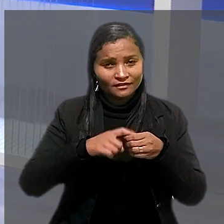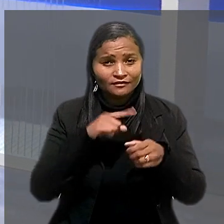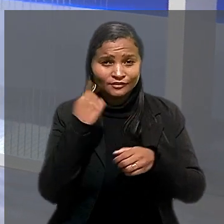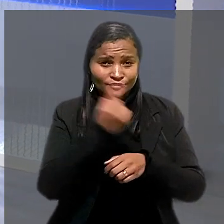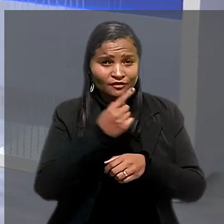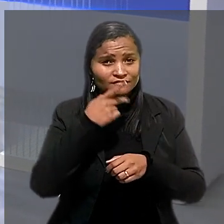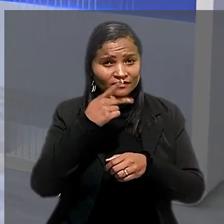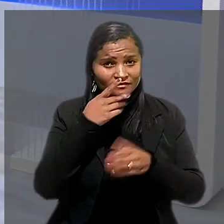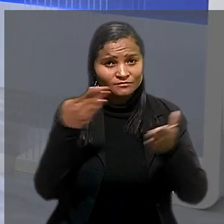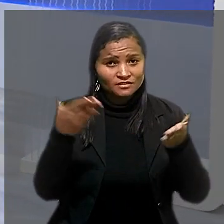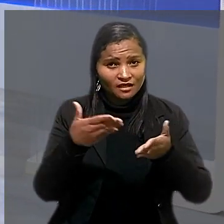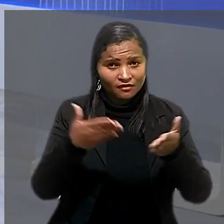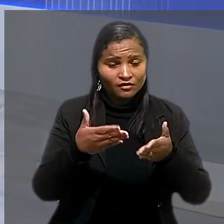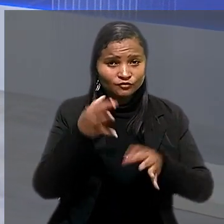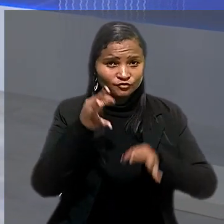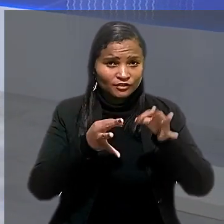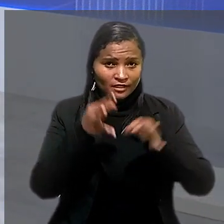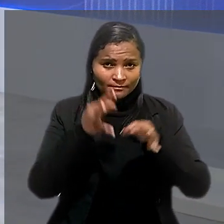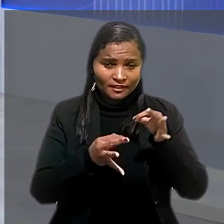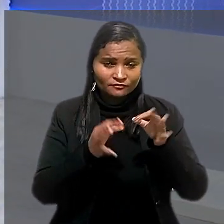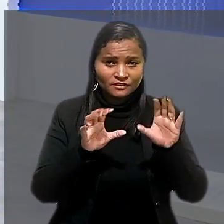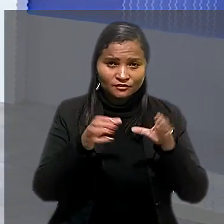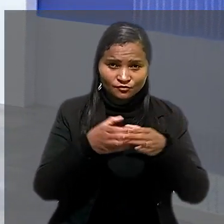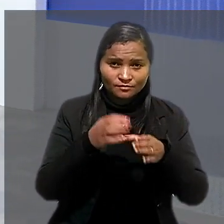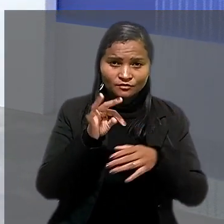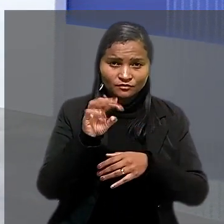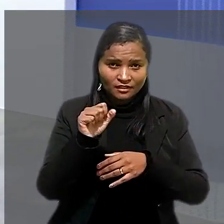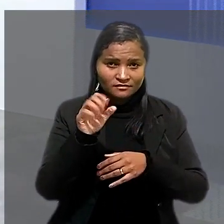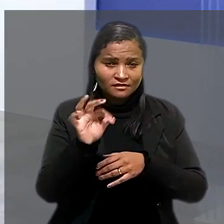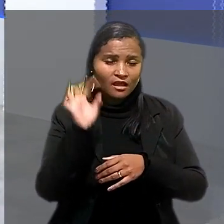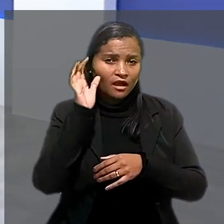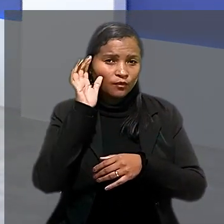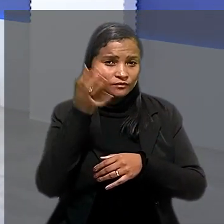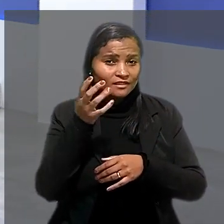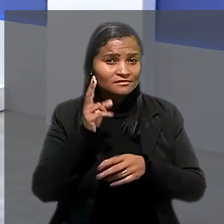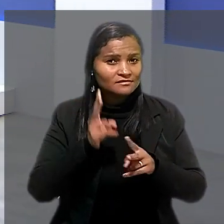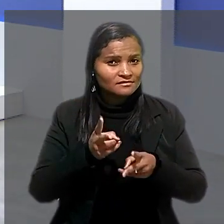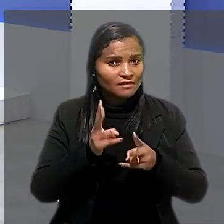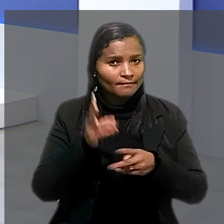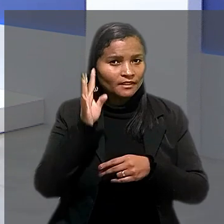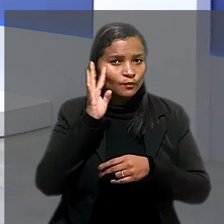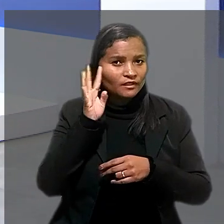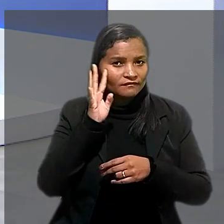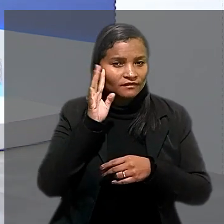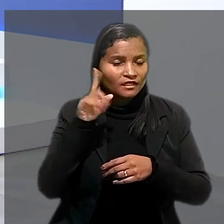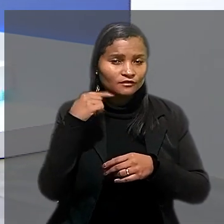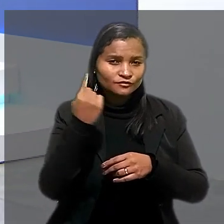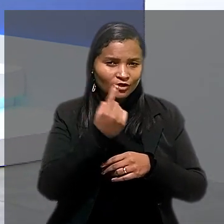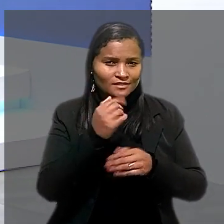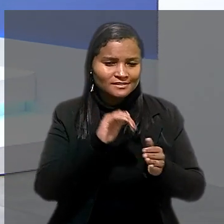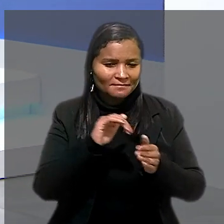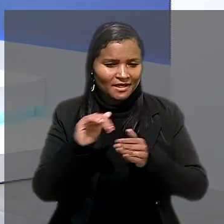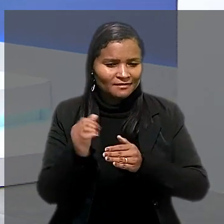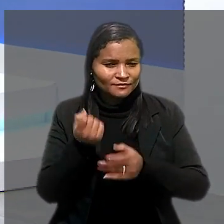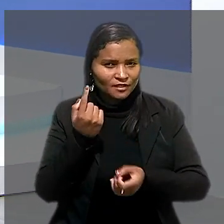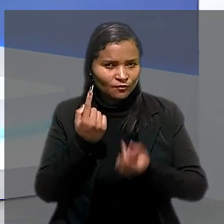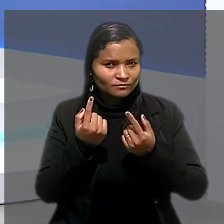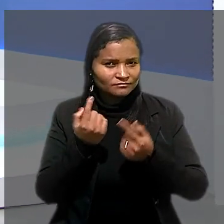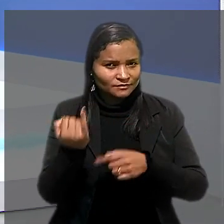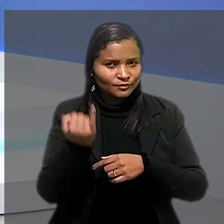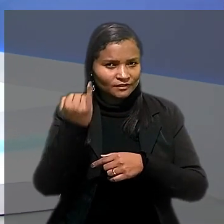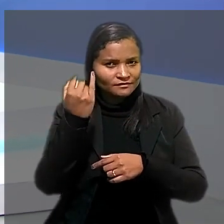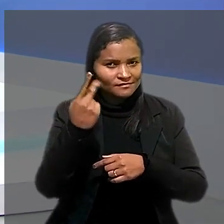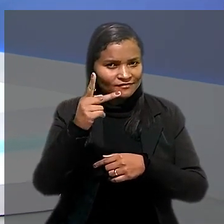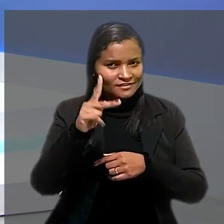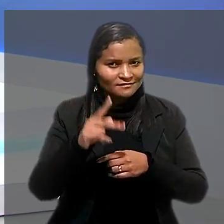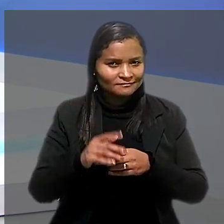Estamos de volta e a gente fala agora que os julgamentos das turmas do TST ocorrem todas as quartas-feiras. E nós separamos alguns destaques